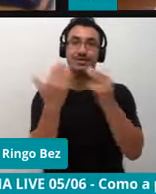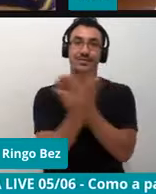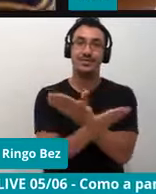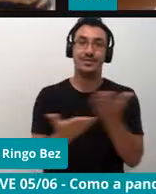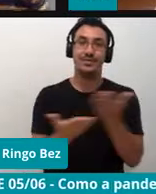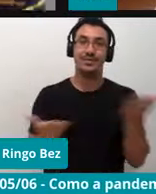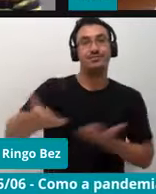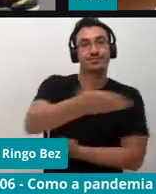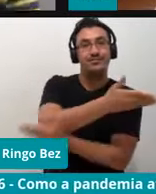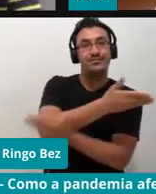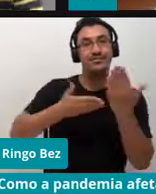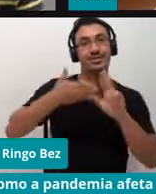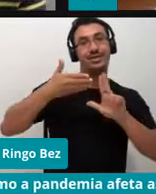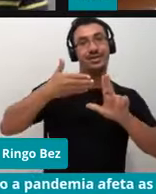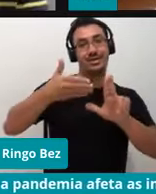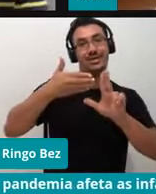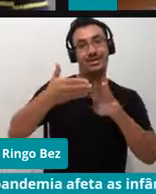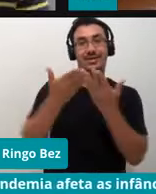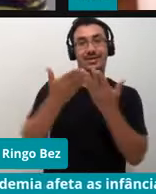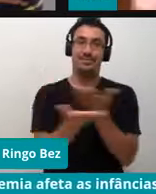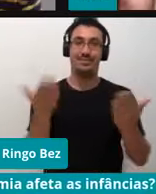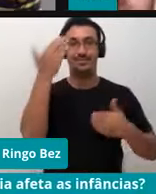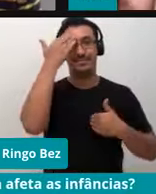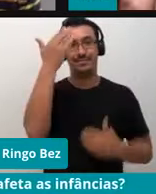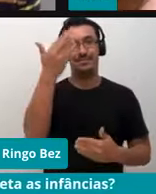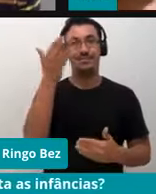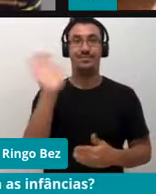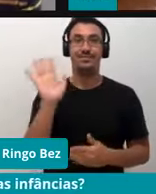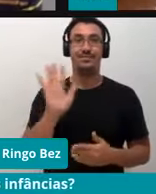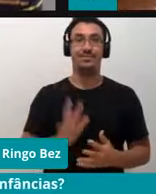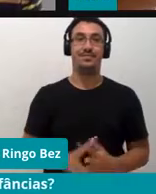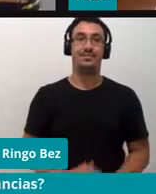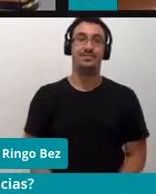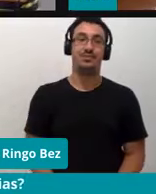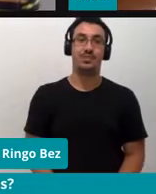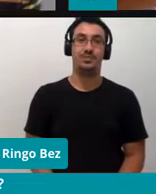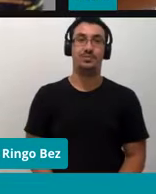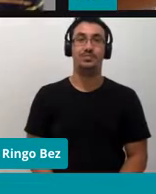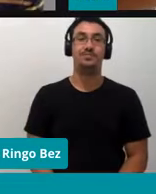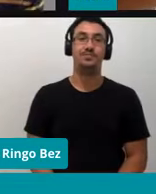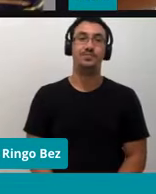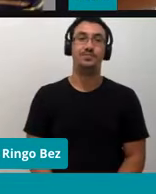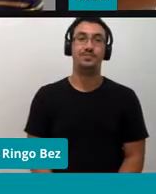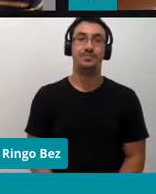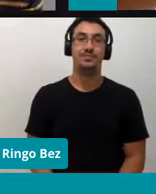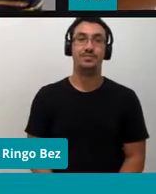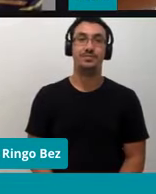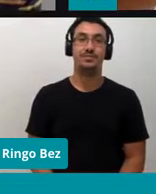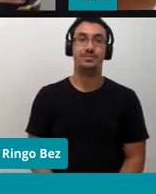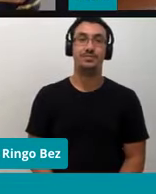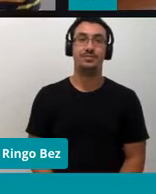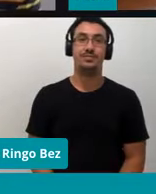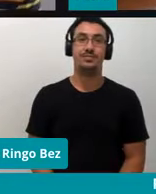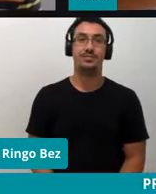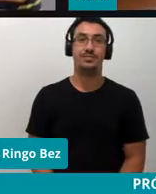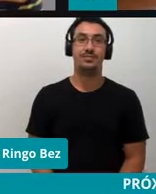essas lives interessantíssimas. Tchau, gente. Até a próxima, gente.